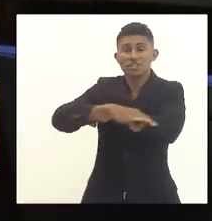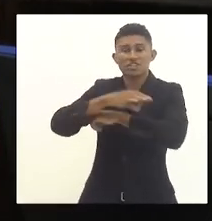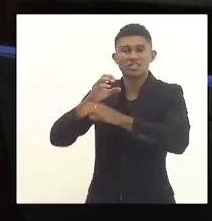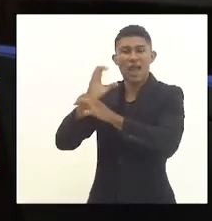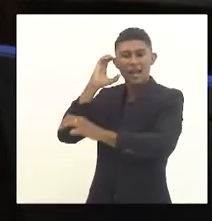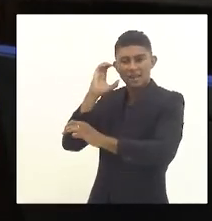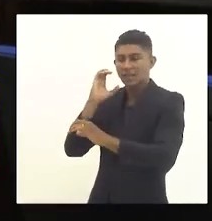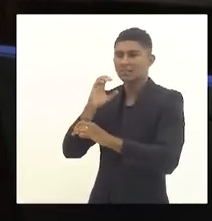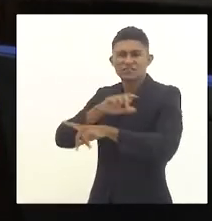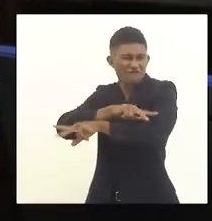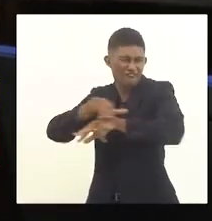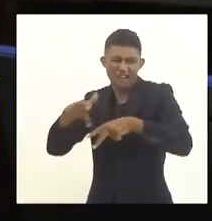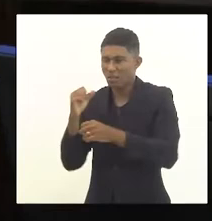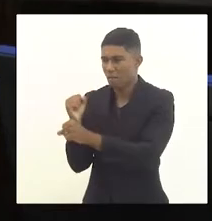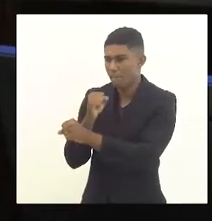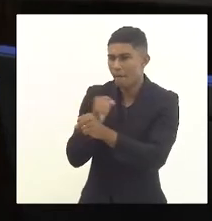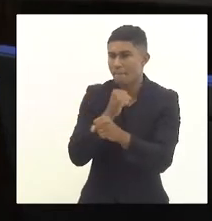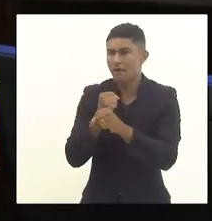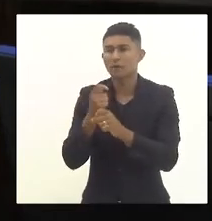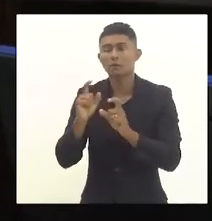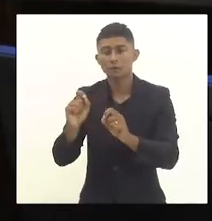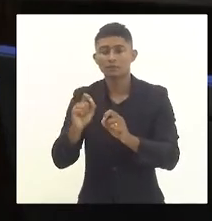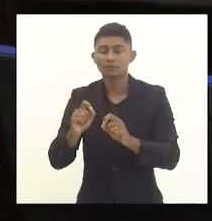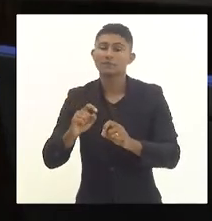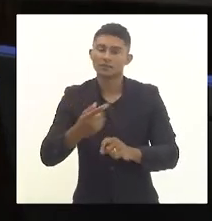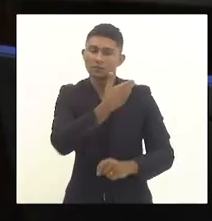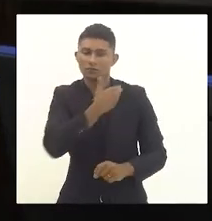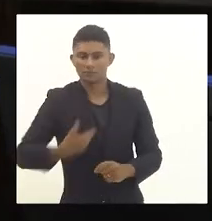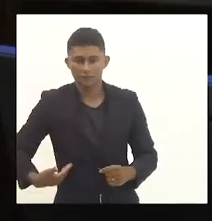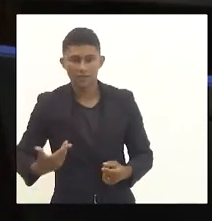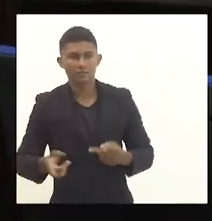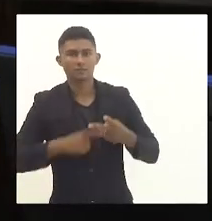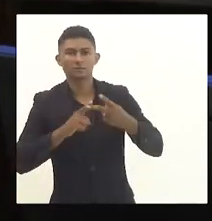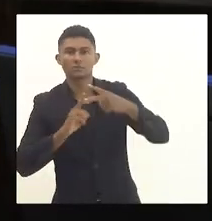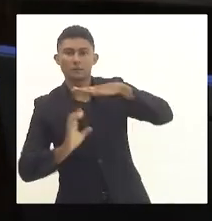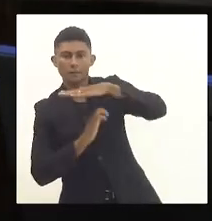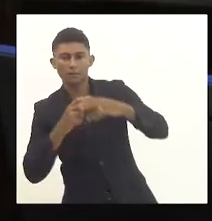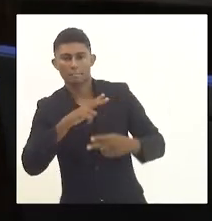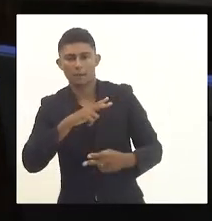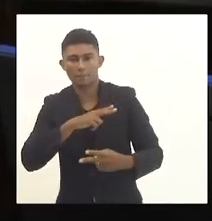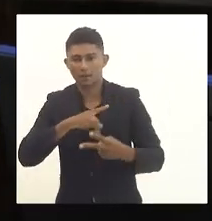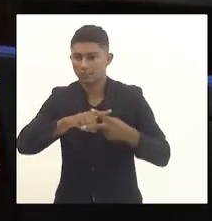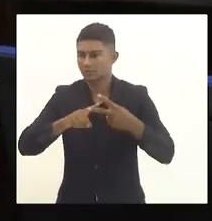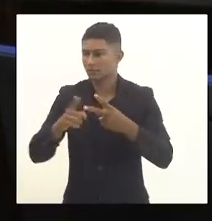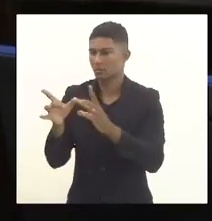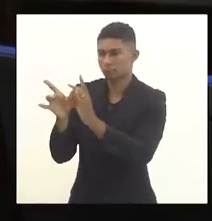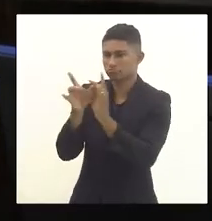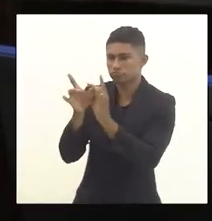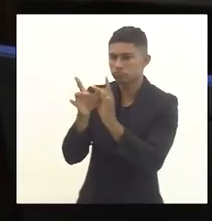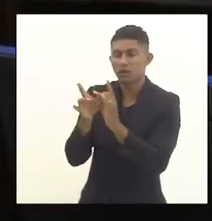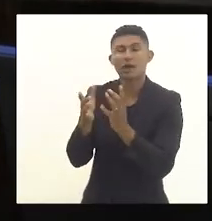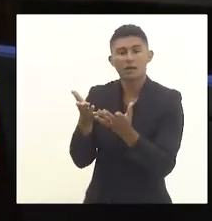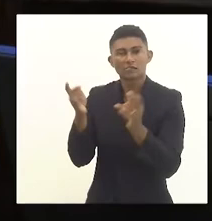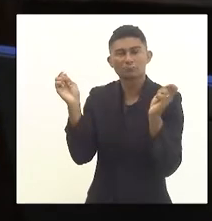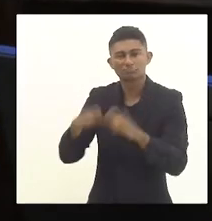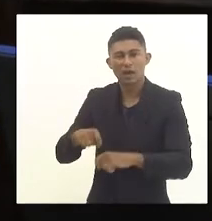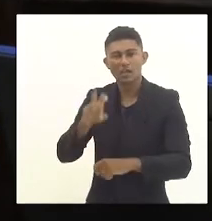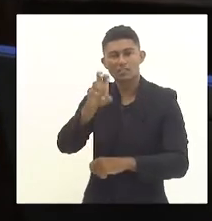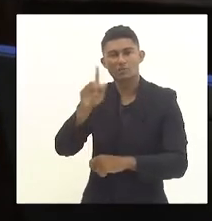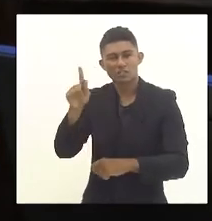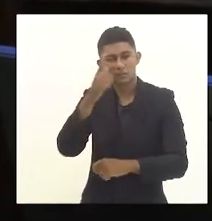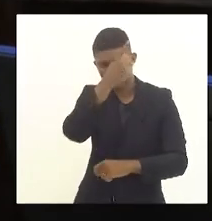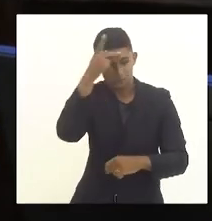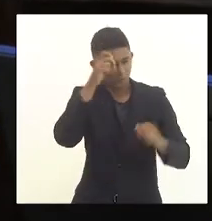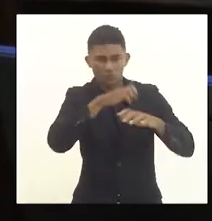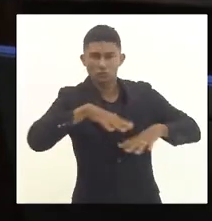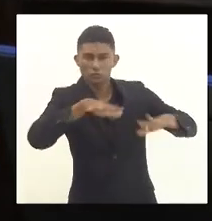que as instituições, o setor público e o setor privado, possam fazer disso um modelo, né, de acesso público à 5G. Então, eu queria